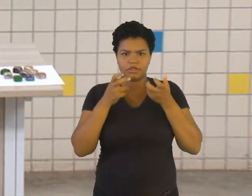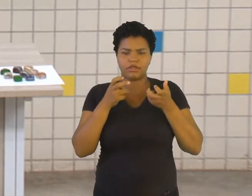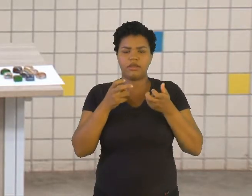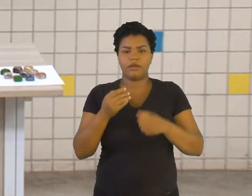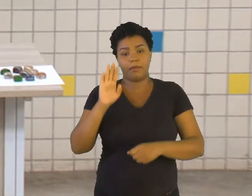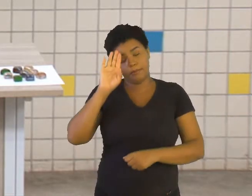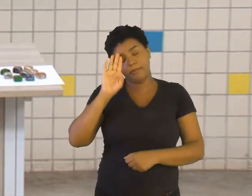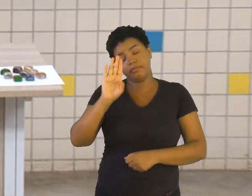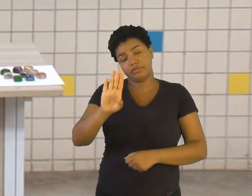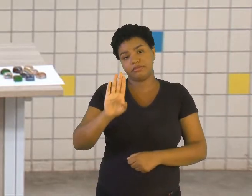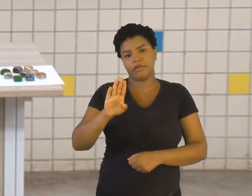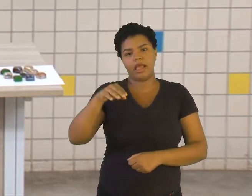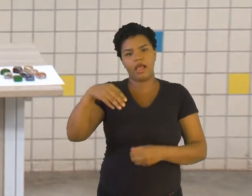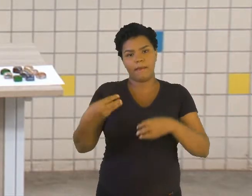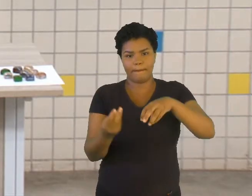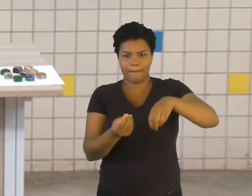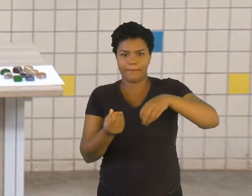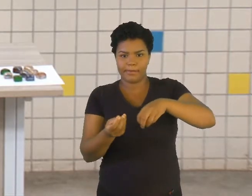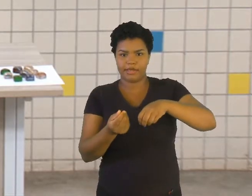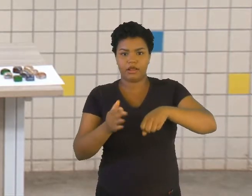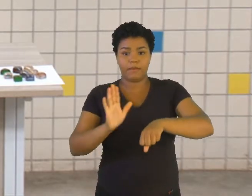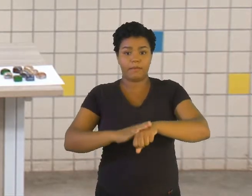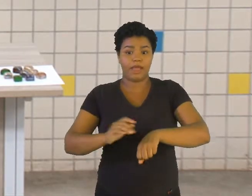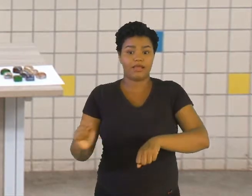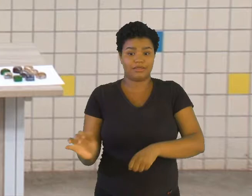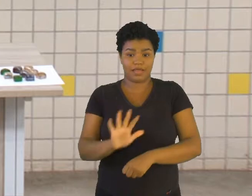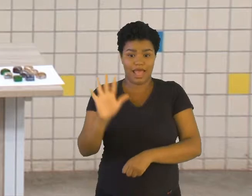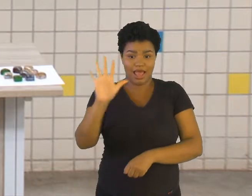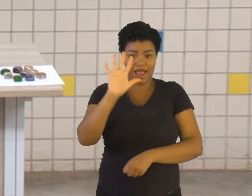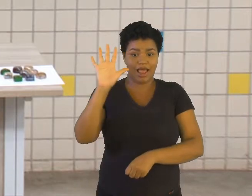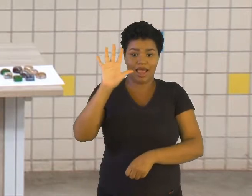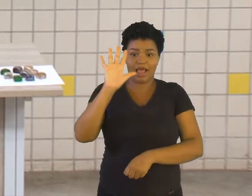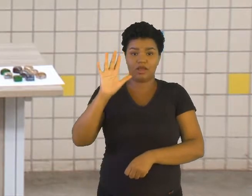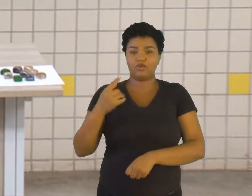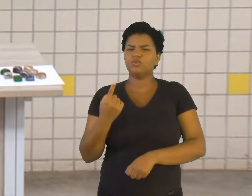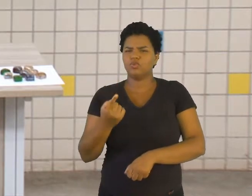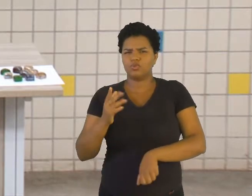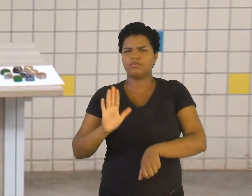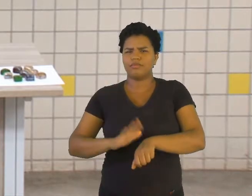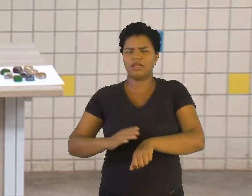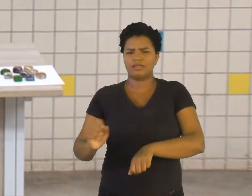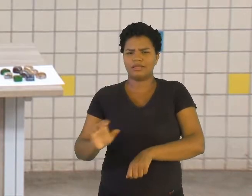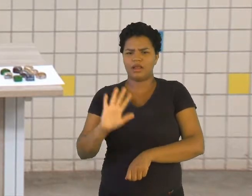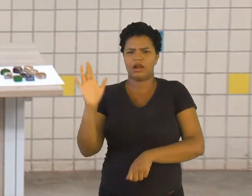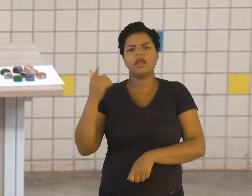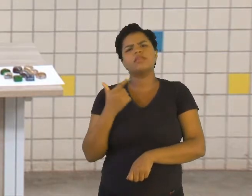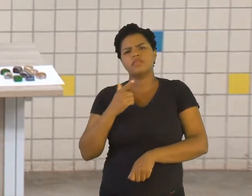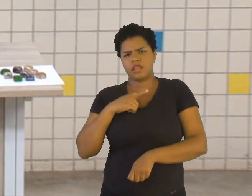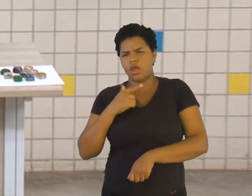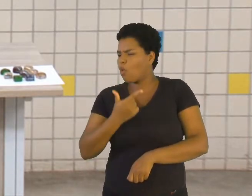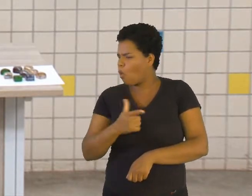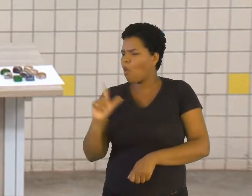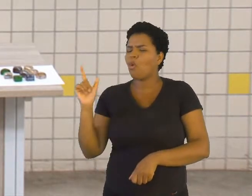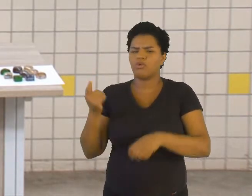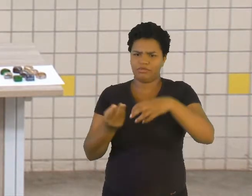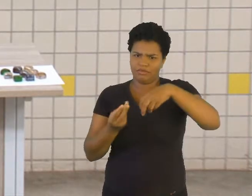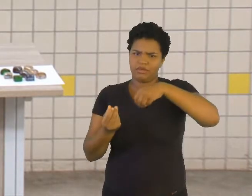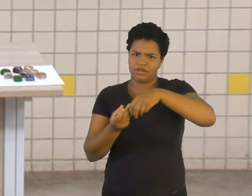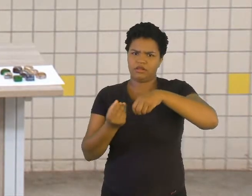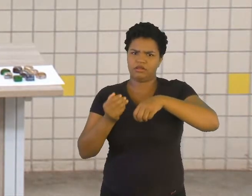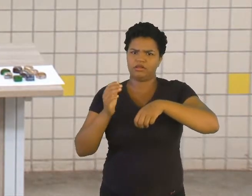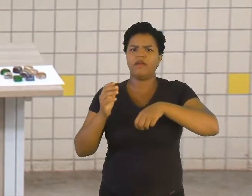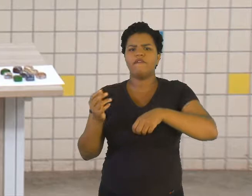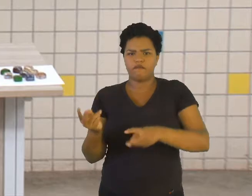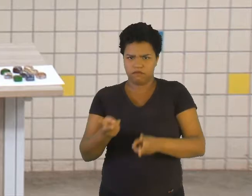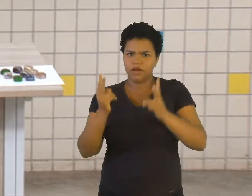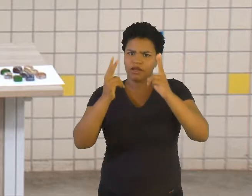principais minérios e mais caro, um dos mais caros, existem outros minérios que também são muito valiosos,